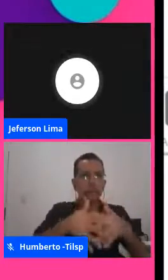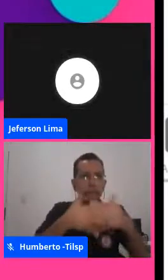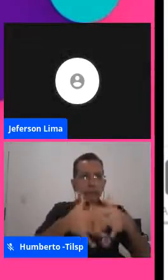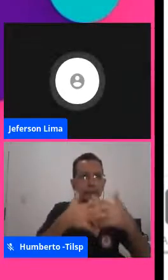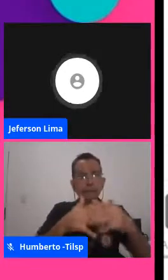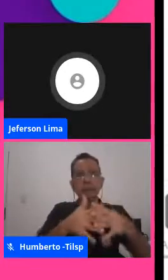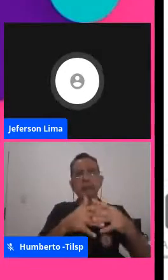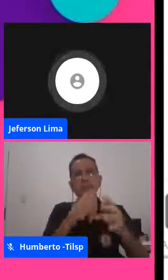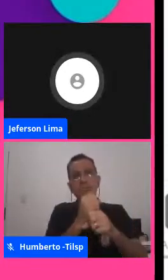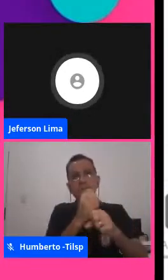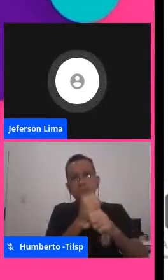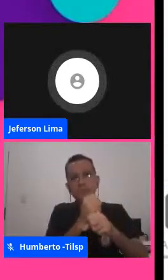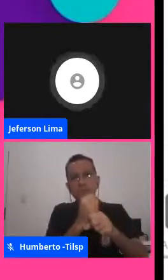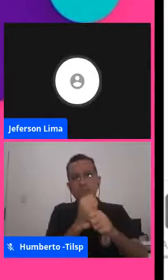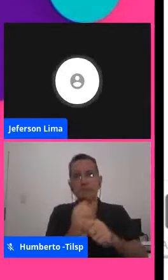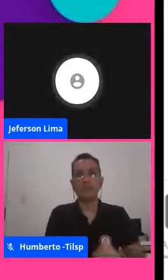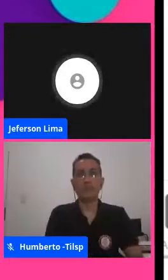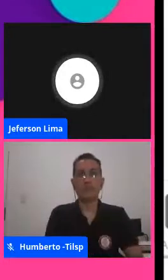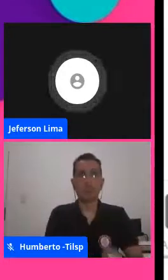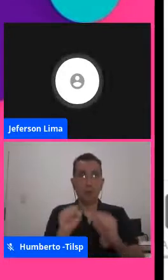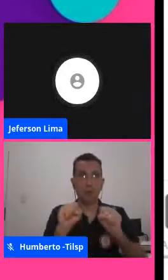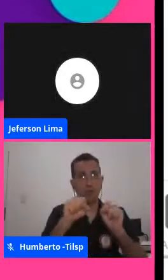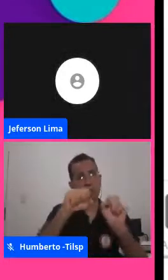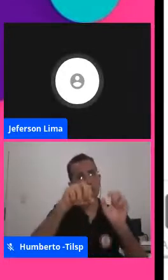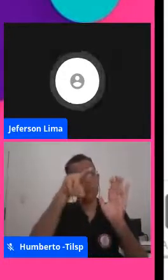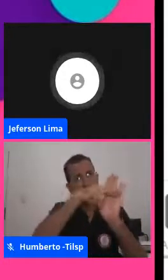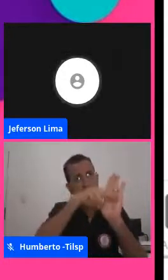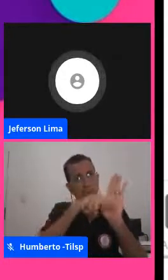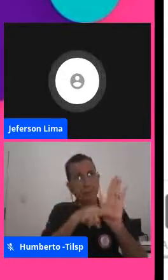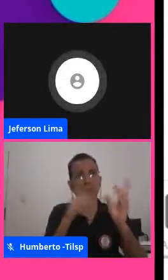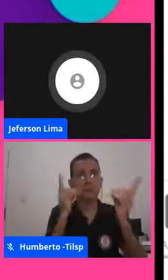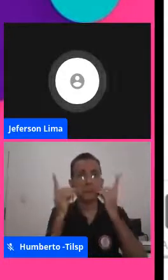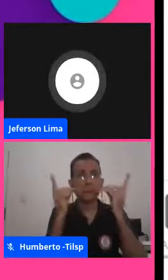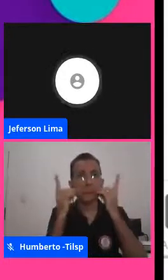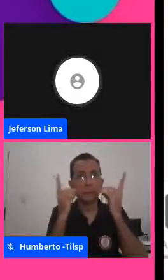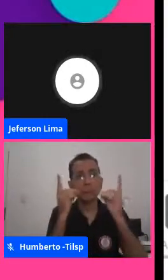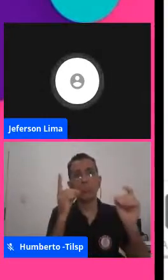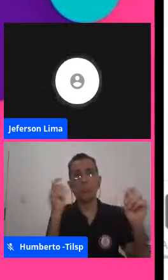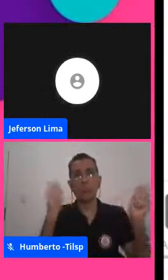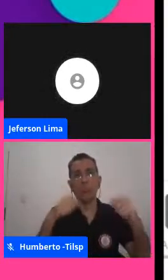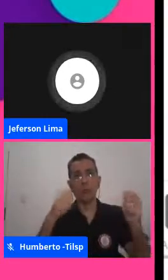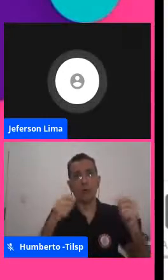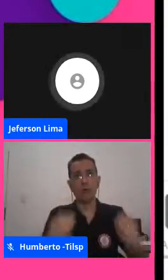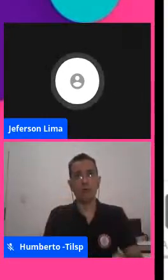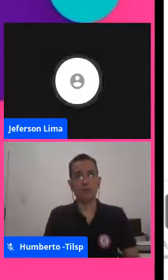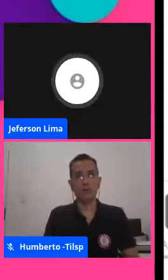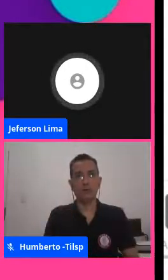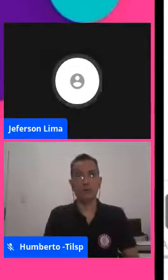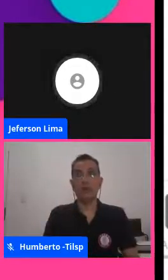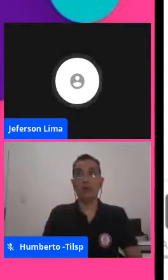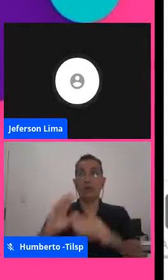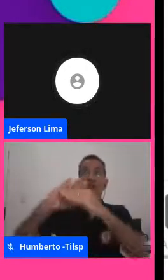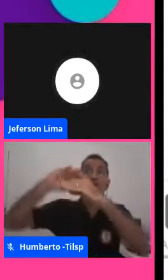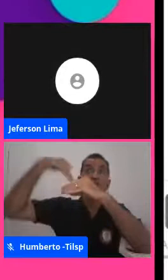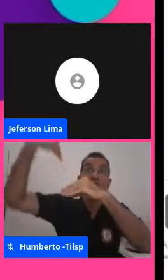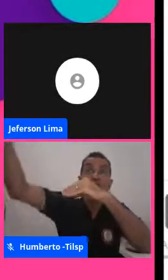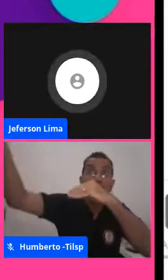fora. A gente pode criar regras no banco de dados que elas impeçam os dados de entrar fora do ambiente que a